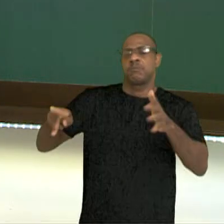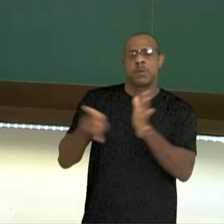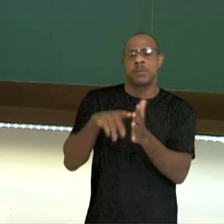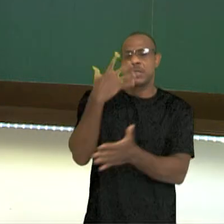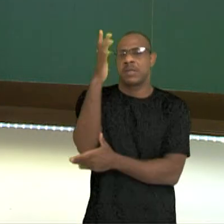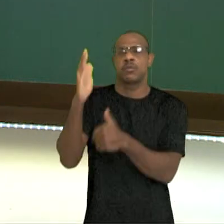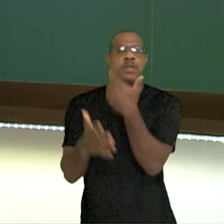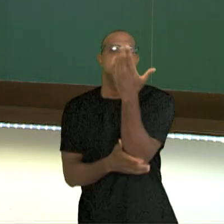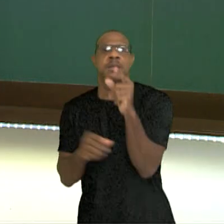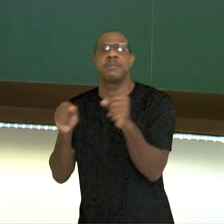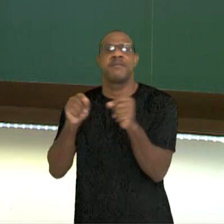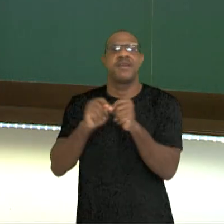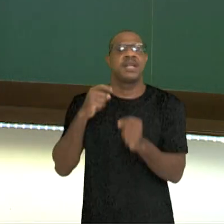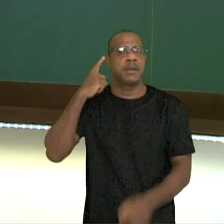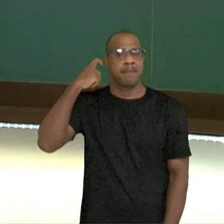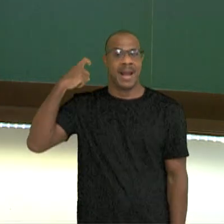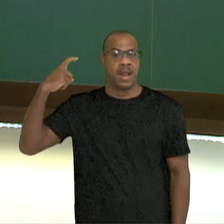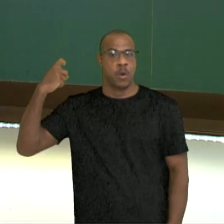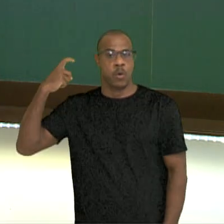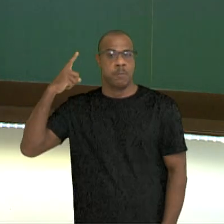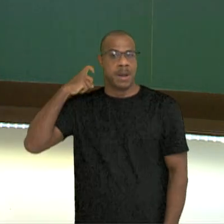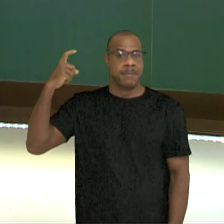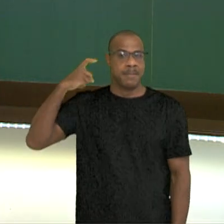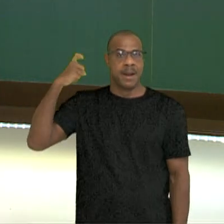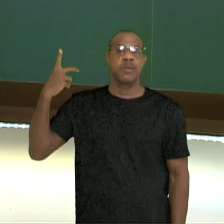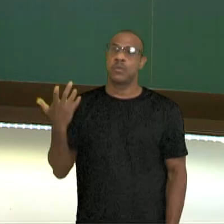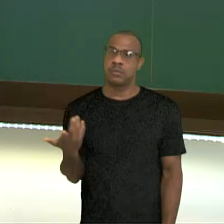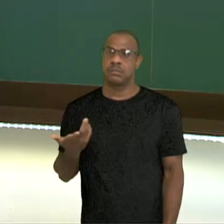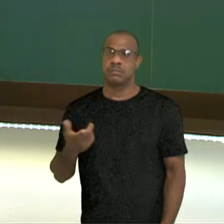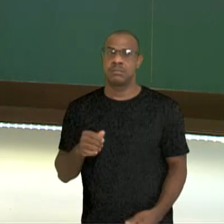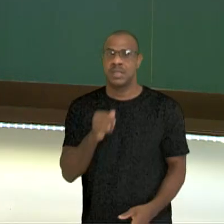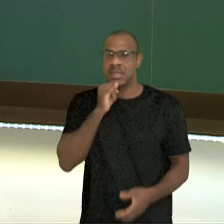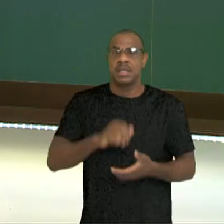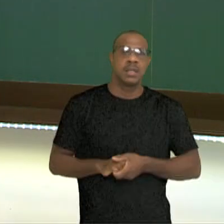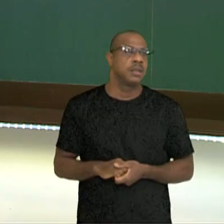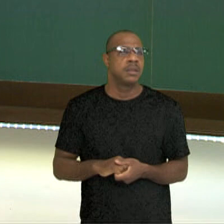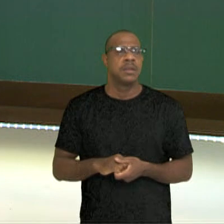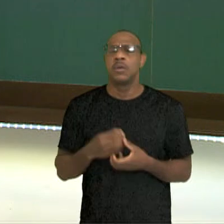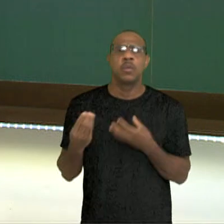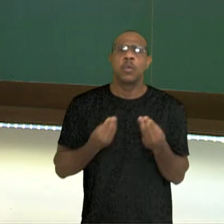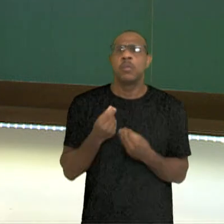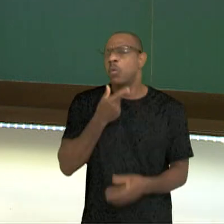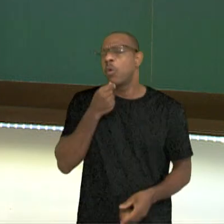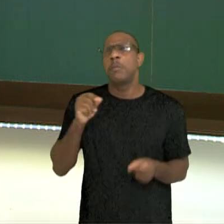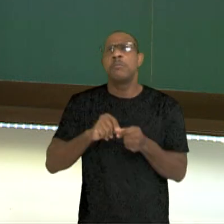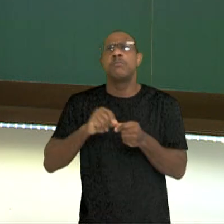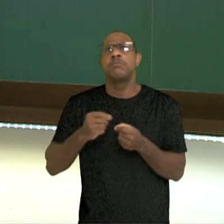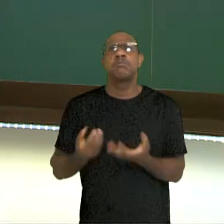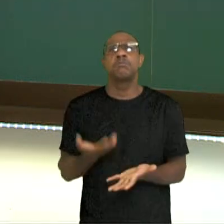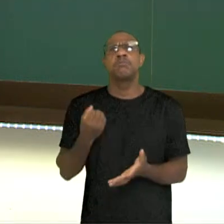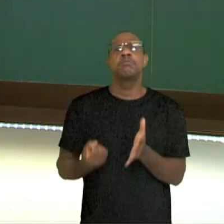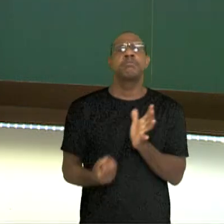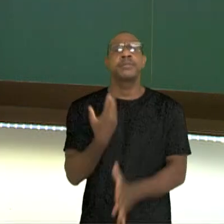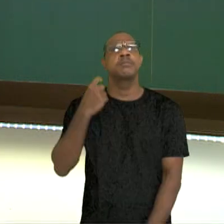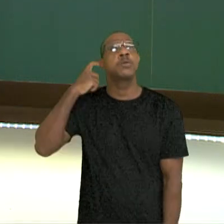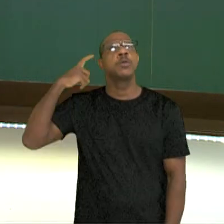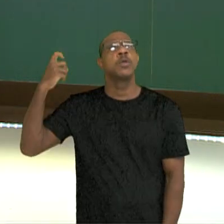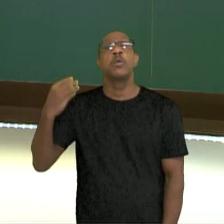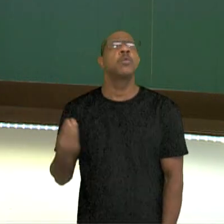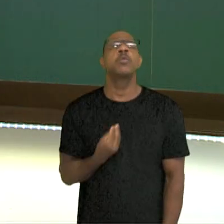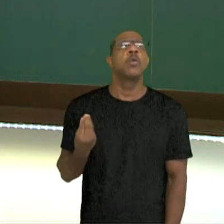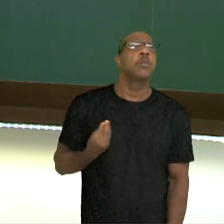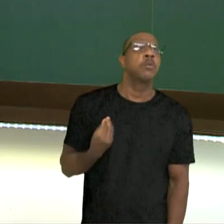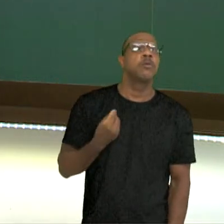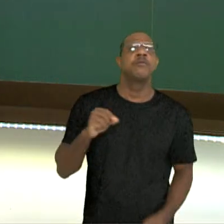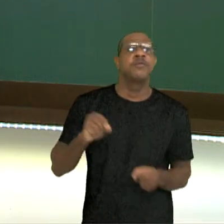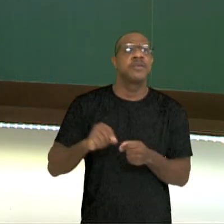produzir sons. Eu fico pensando como foi a primeira vez que o homem produziu um som e aquilo despertou a curiosidade dele. É